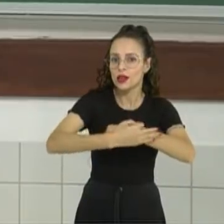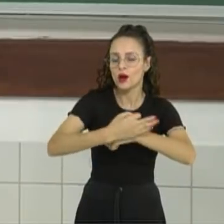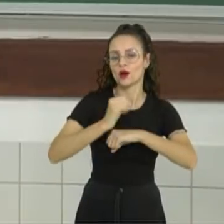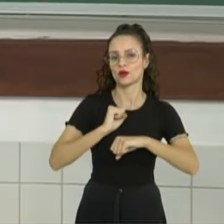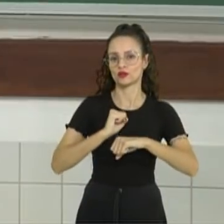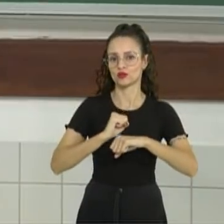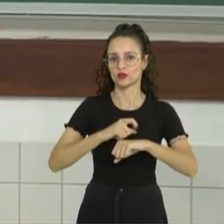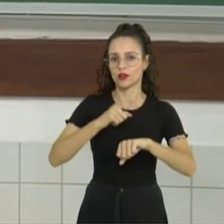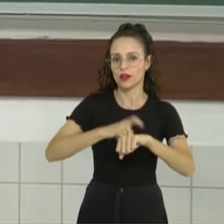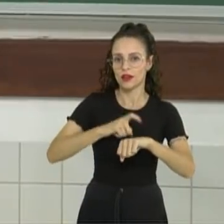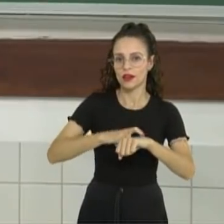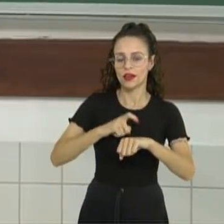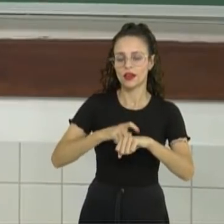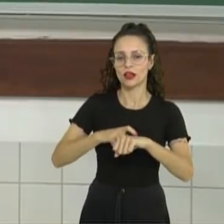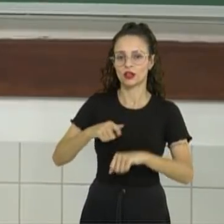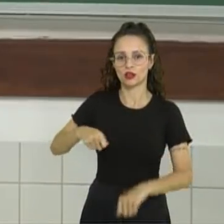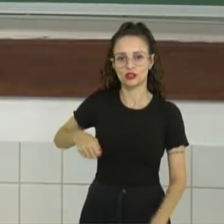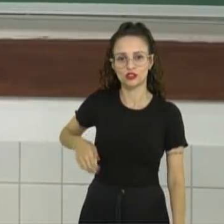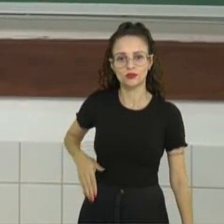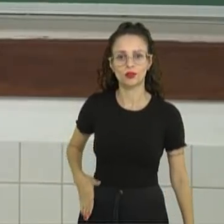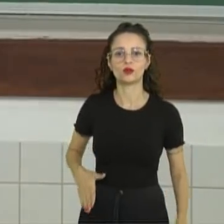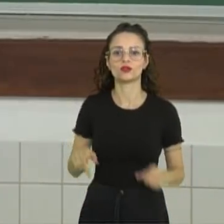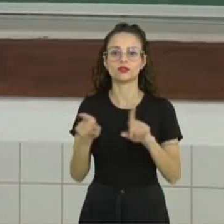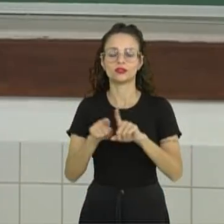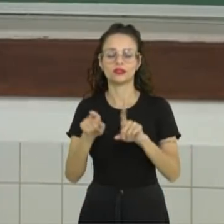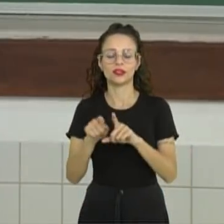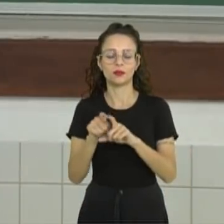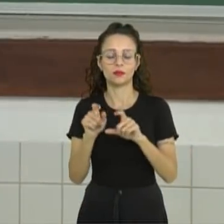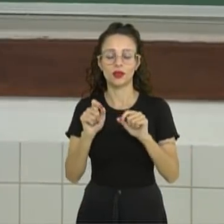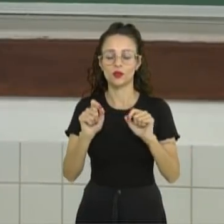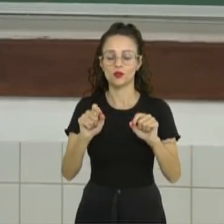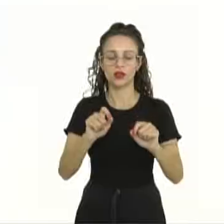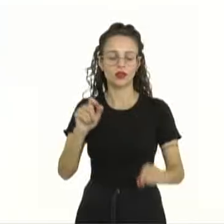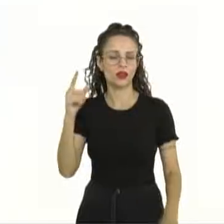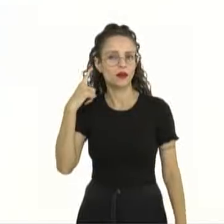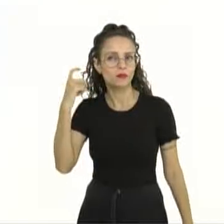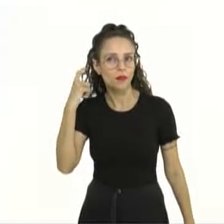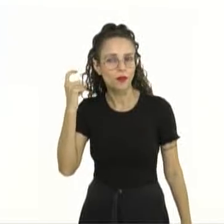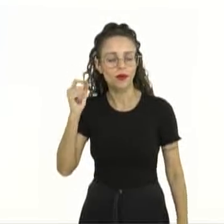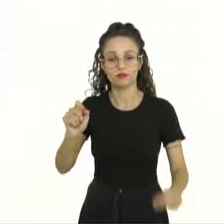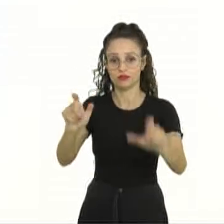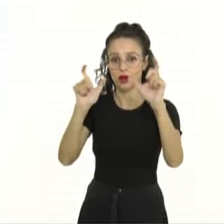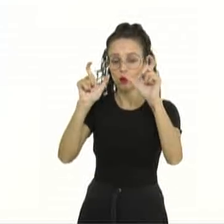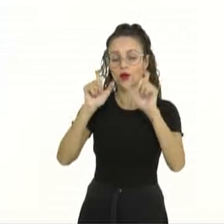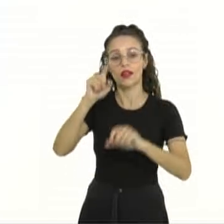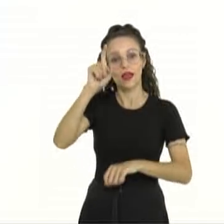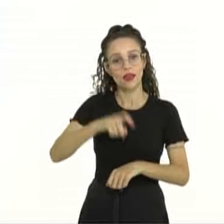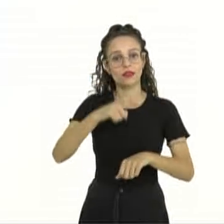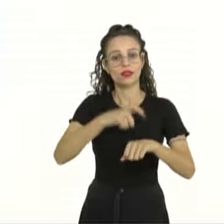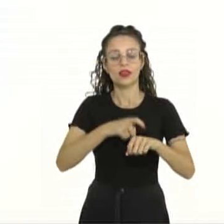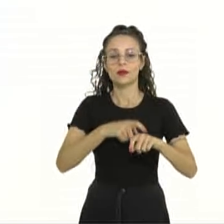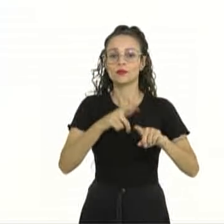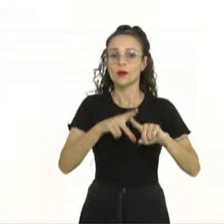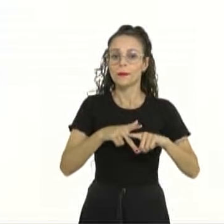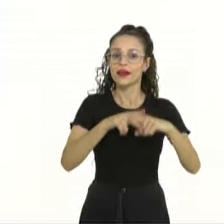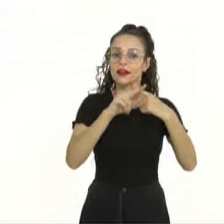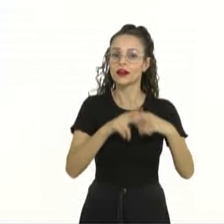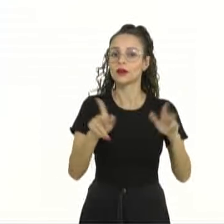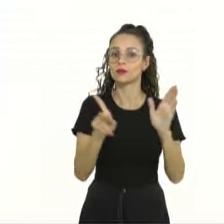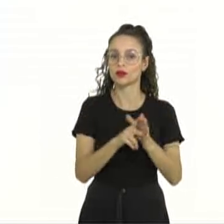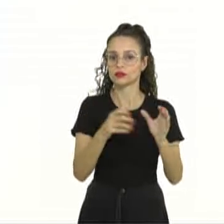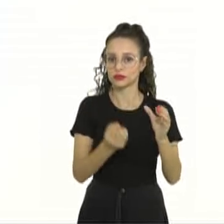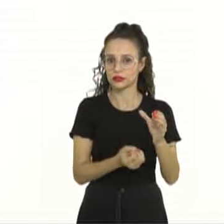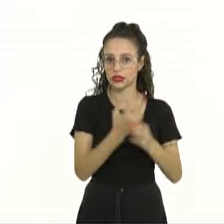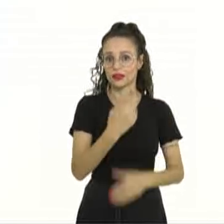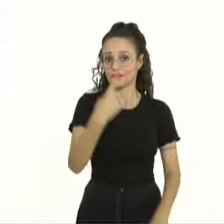pulso, o relógio de bolso, o relógio despertador. É o tempo mecânico. Ele é criado de uma forma,